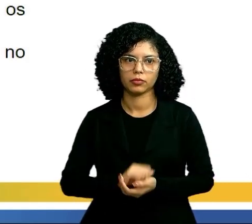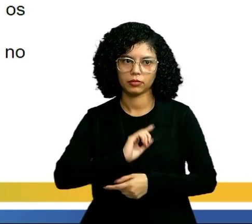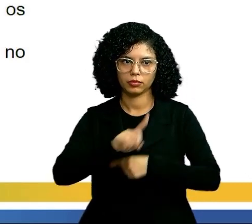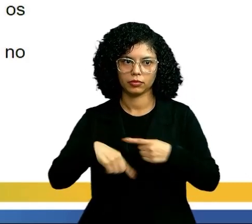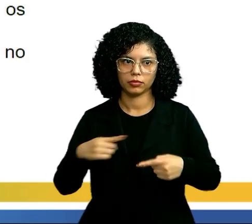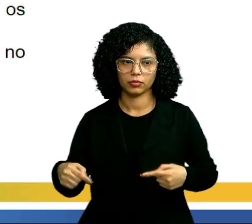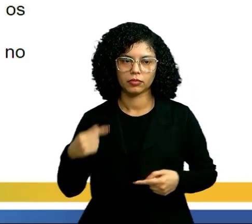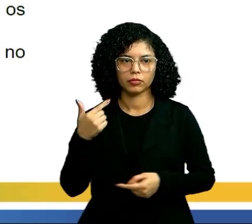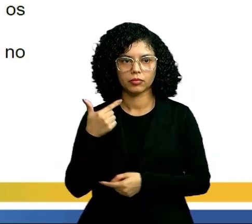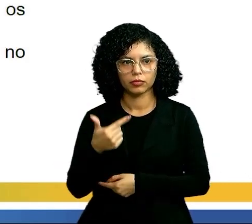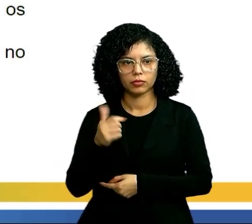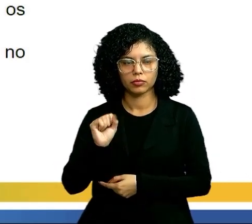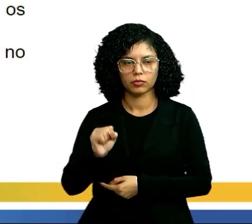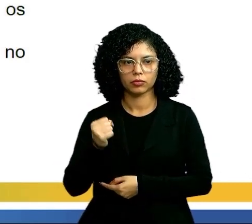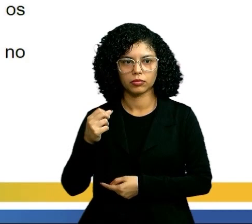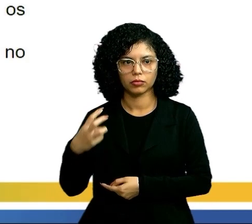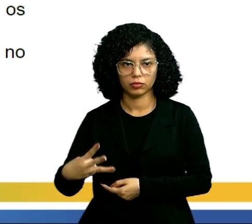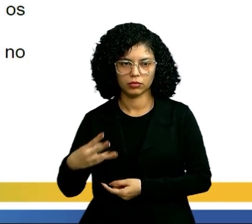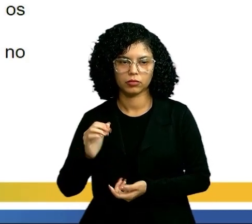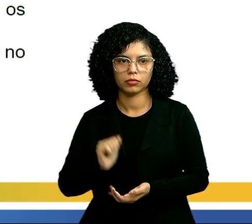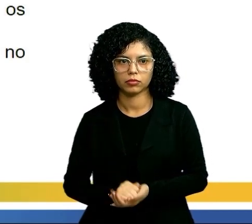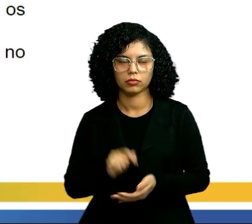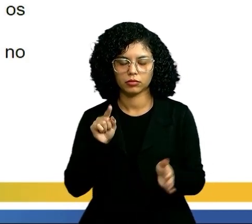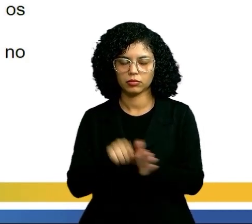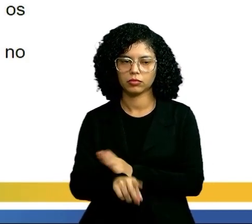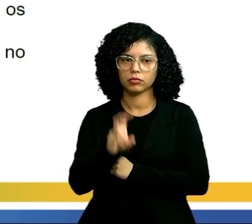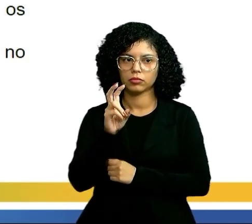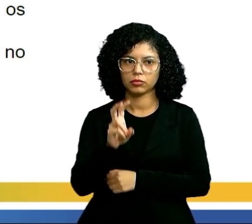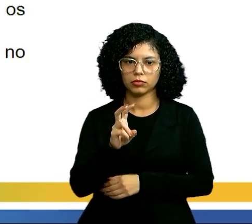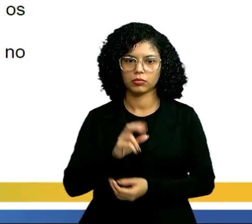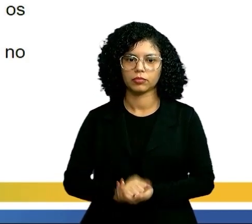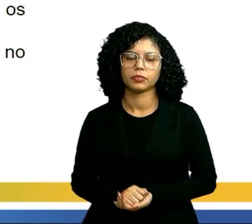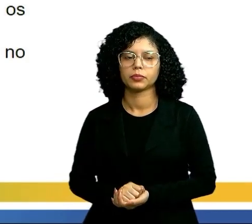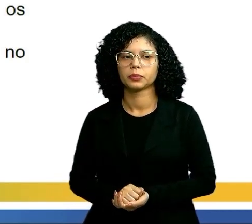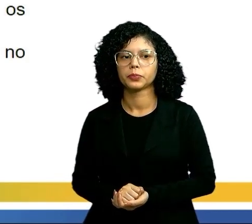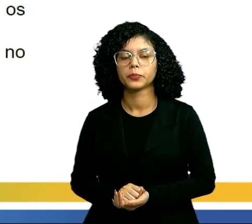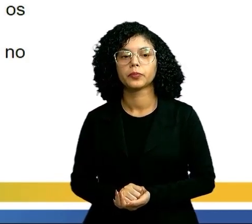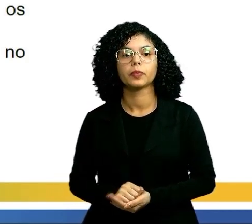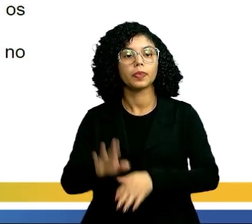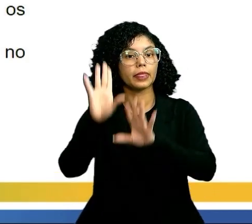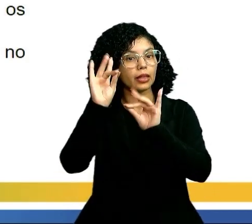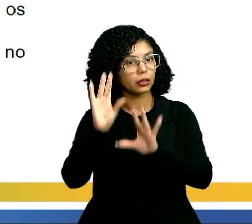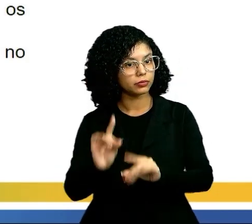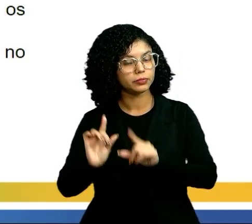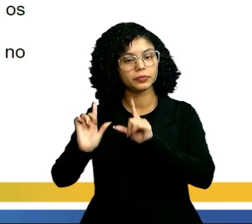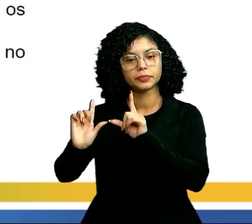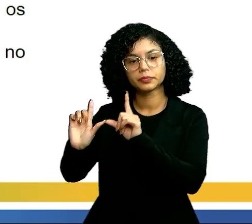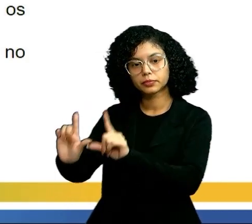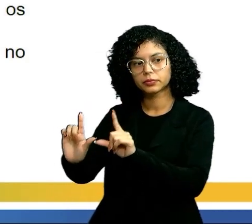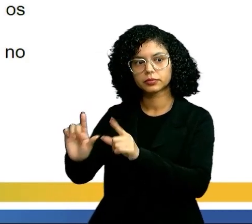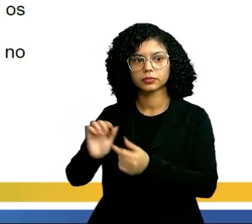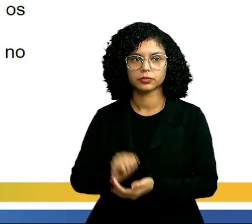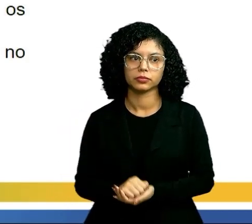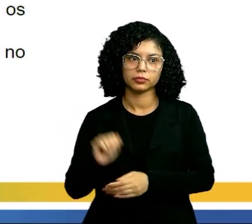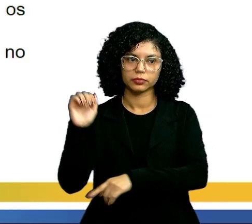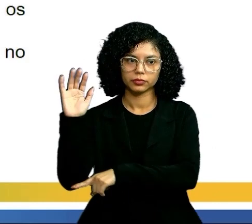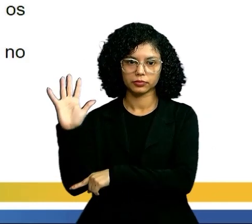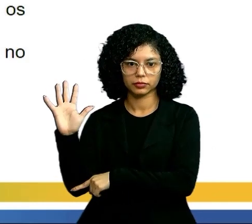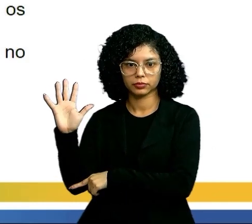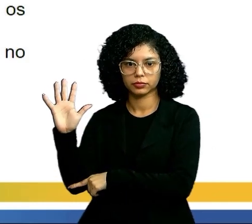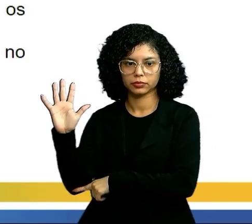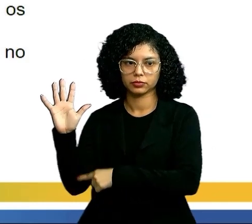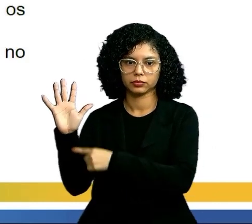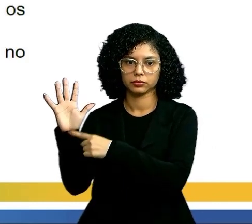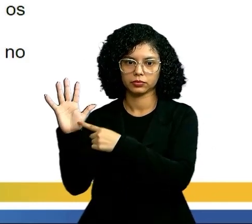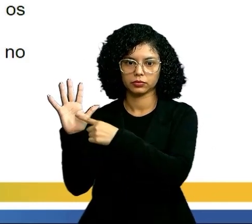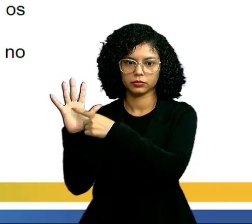prova Enem 2, tá? Página 83, questão 5. Temos aí a charge, olha aí a mão que eu